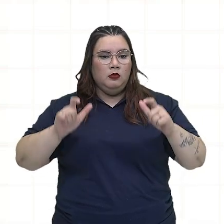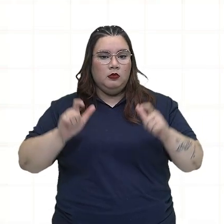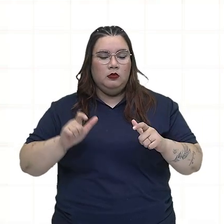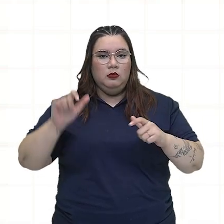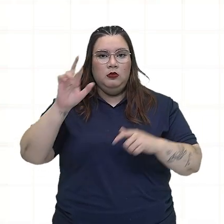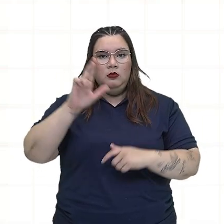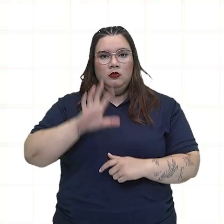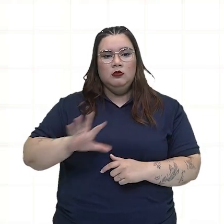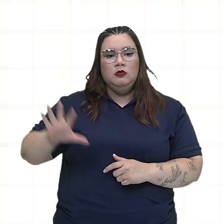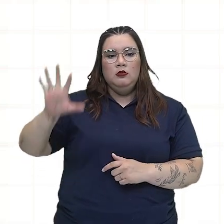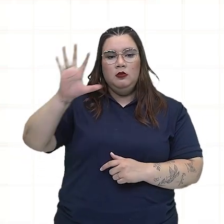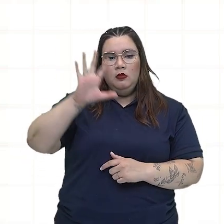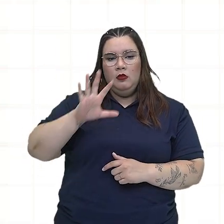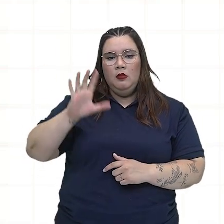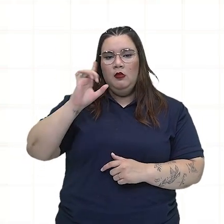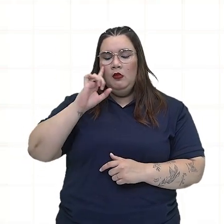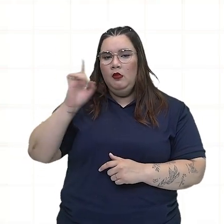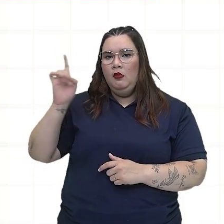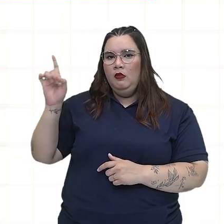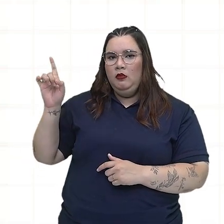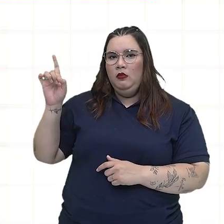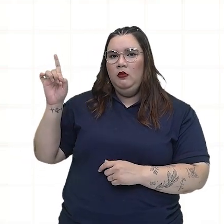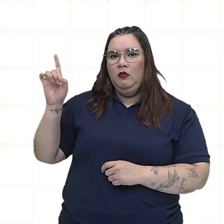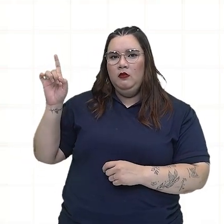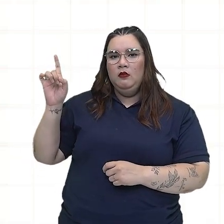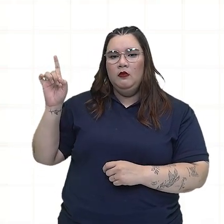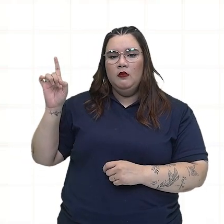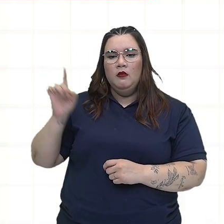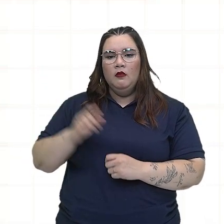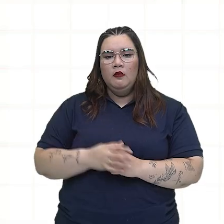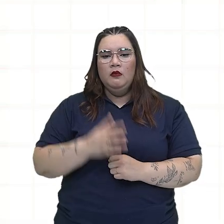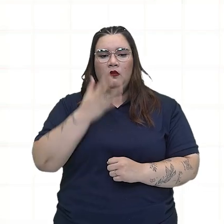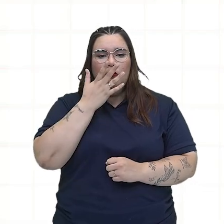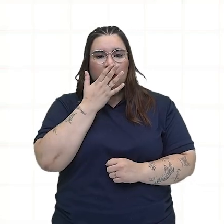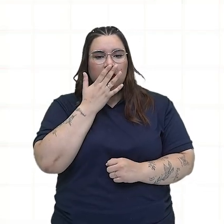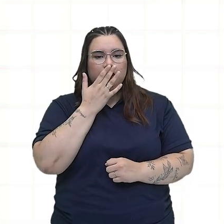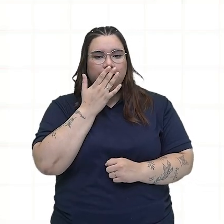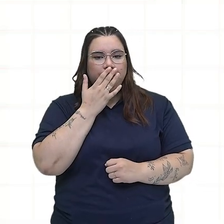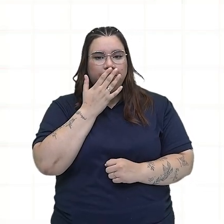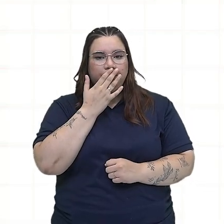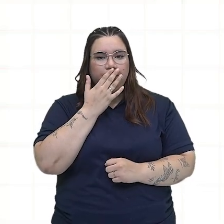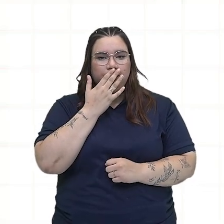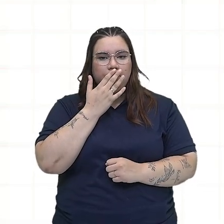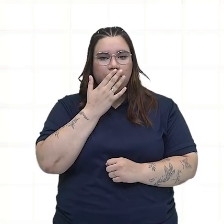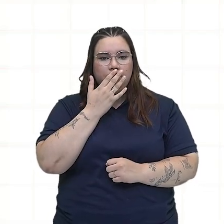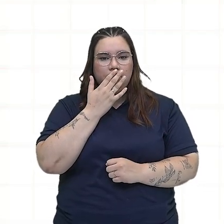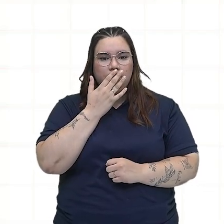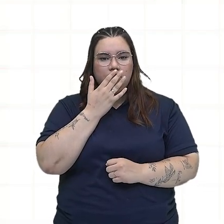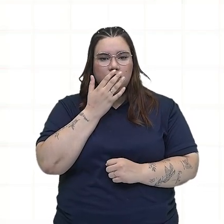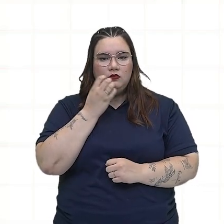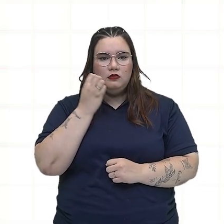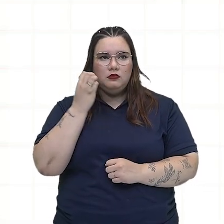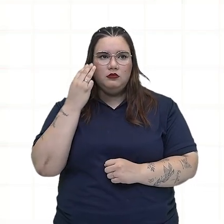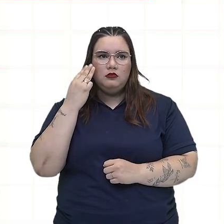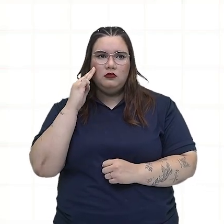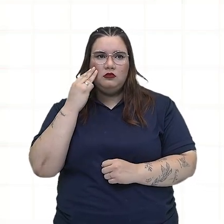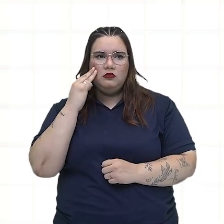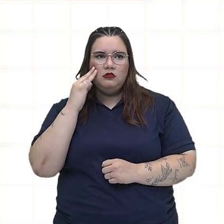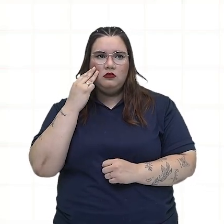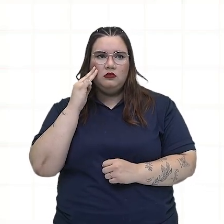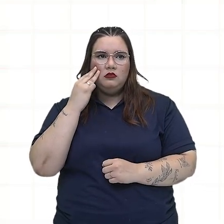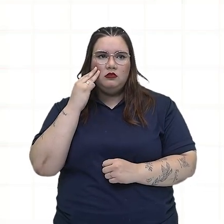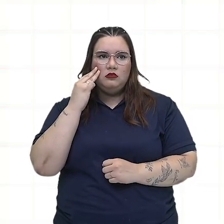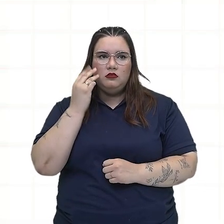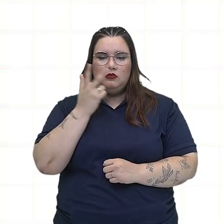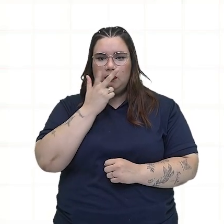que corresponde a essa área aí que aparece num tom de rosa. Para mim aparece